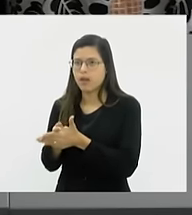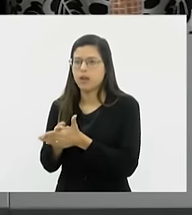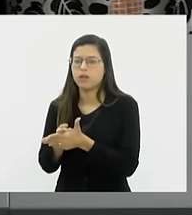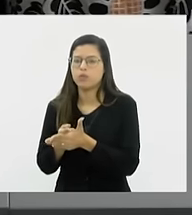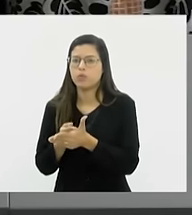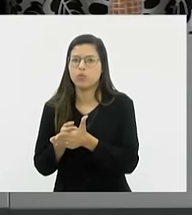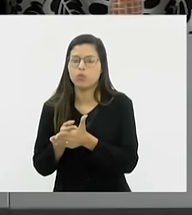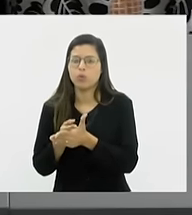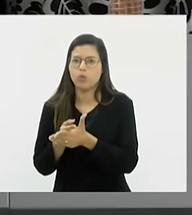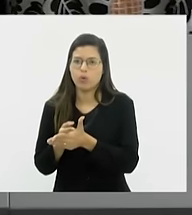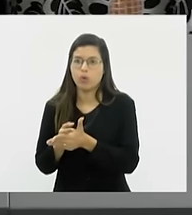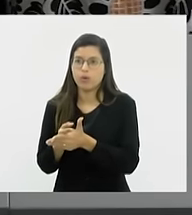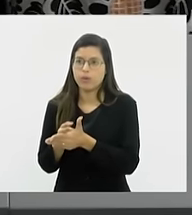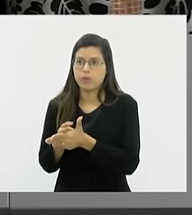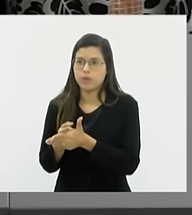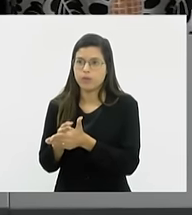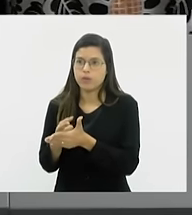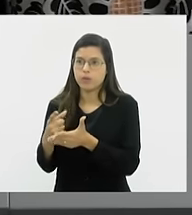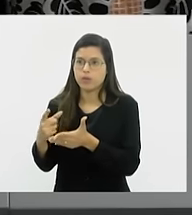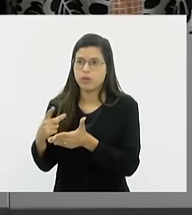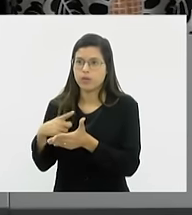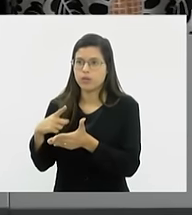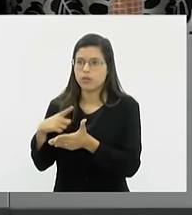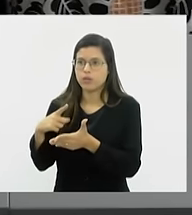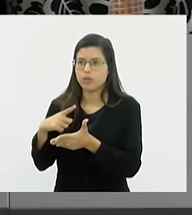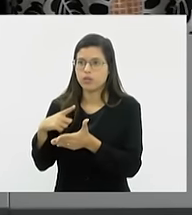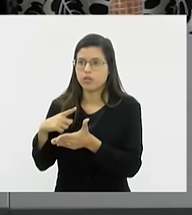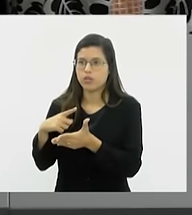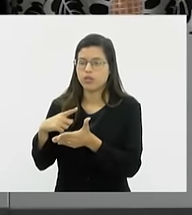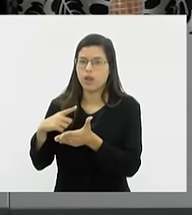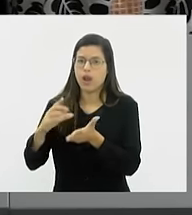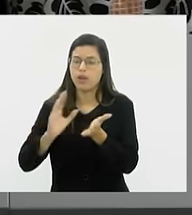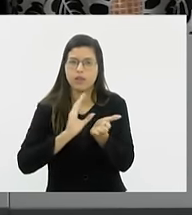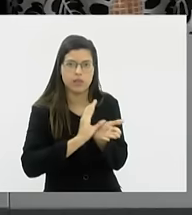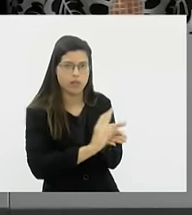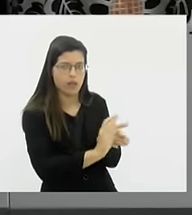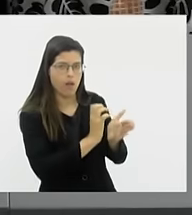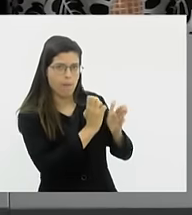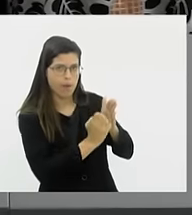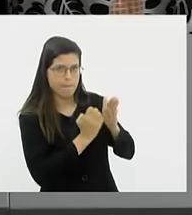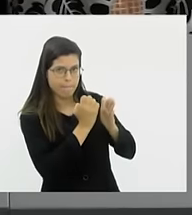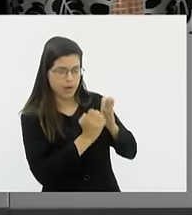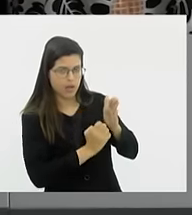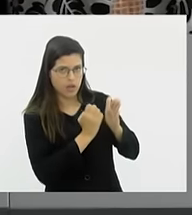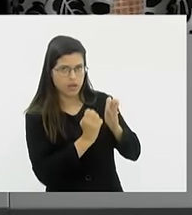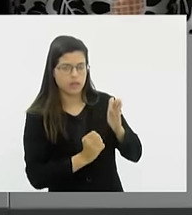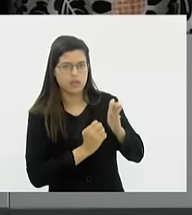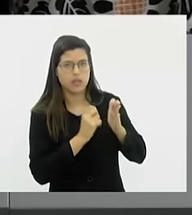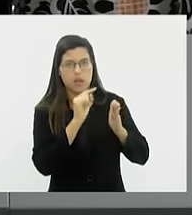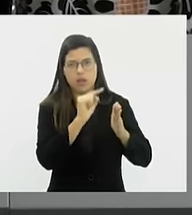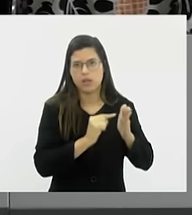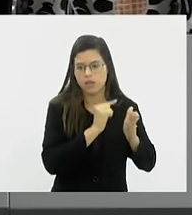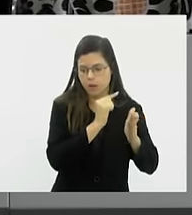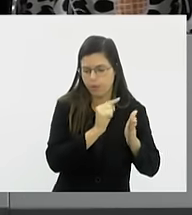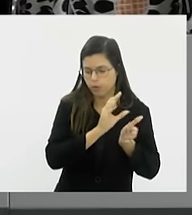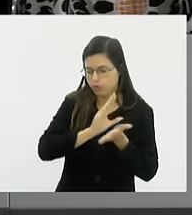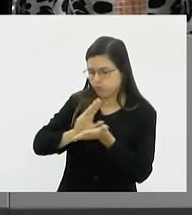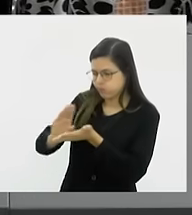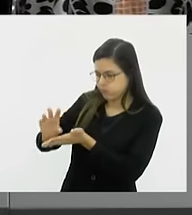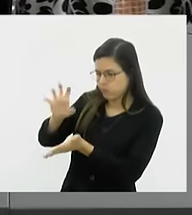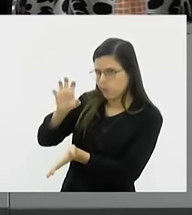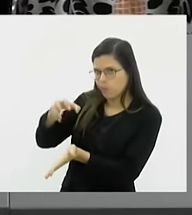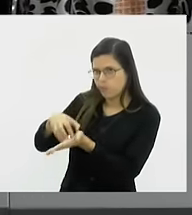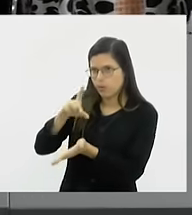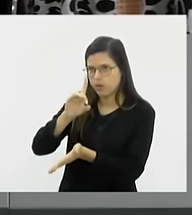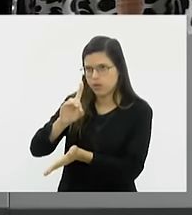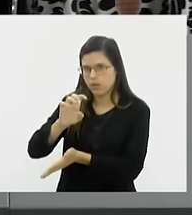adivinha de diário e reboque de outros entrava para a empresa e, posteriormente, iria para o Detro. Nós